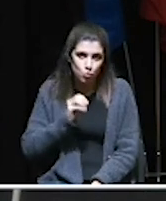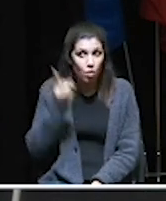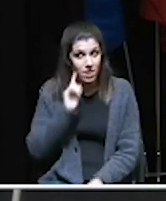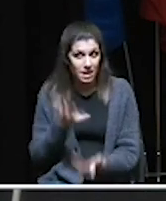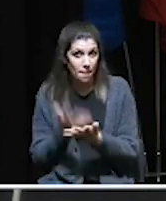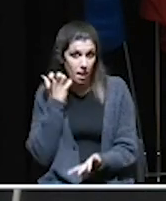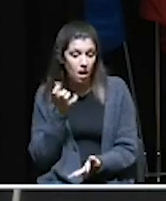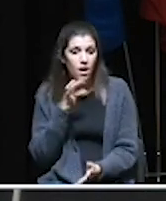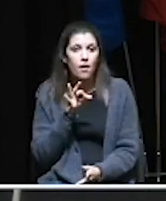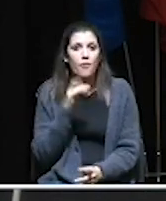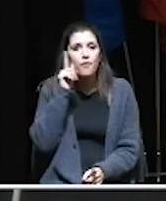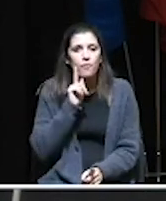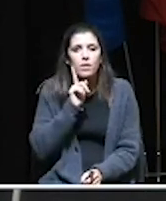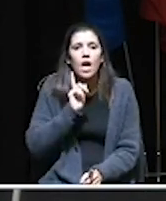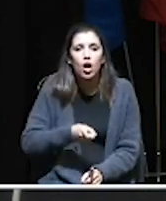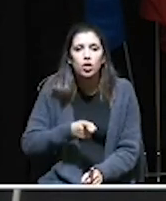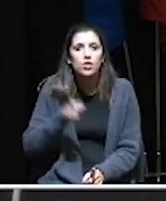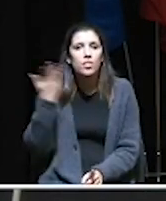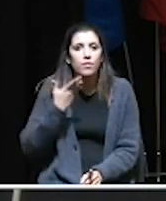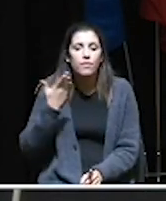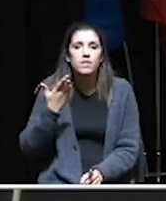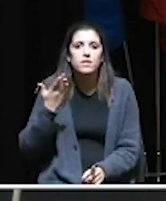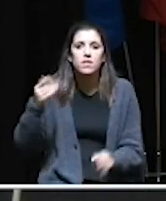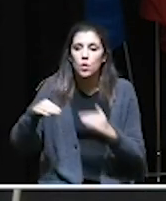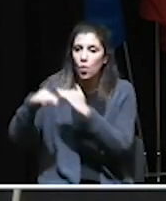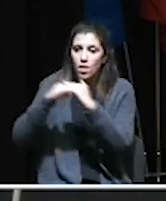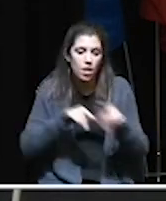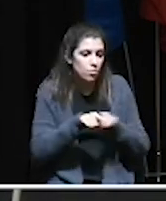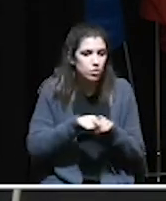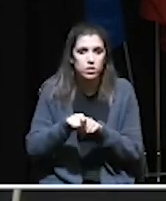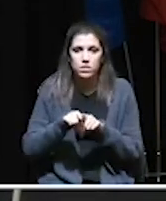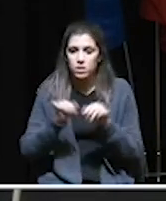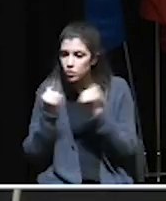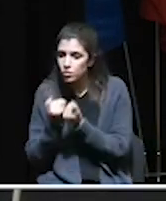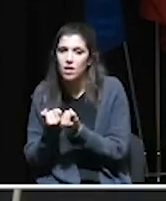o feminismo não é mais do que a defesa da igualdade política, económica e social entre géneros. Obrigado.